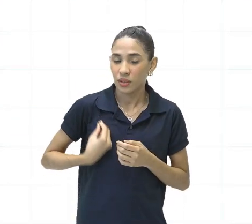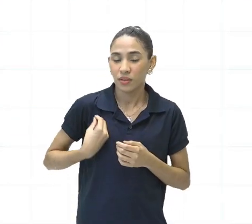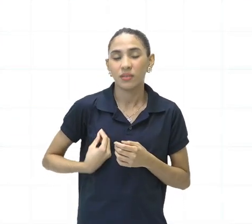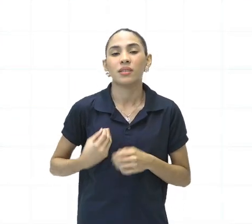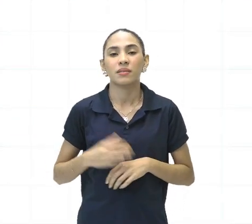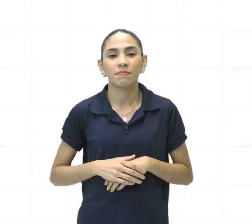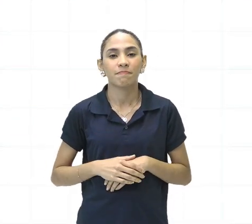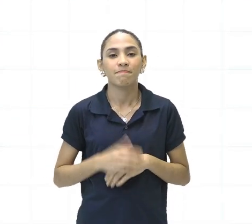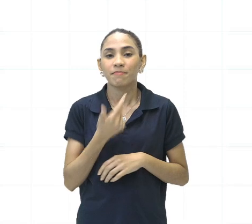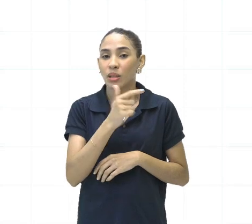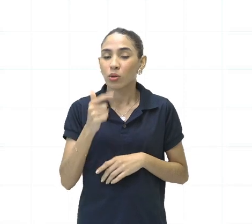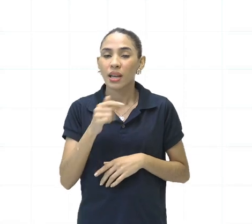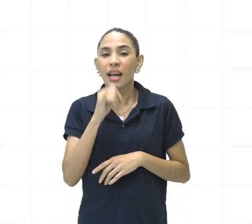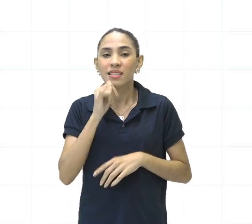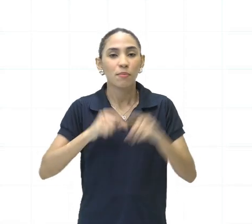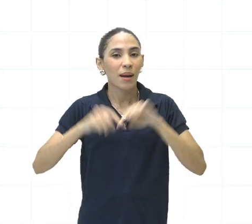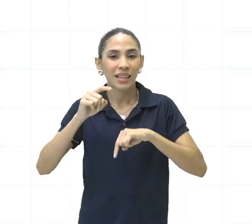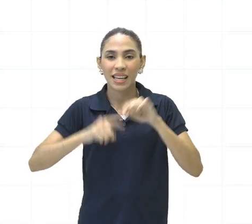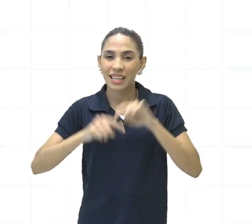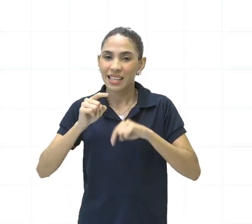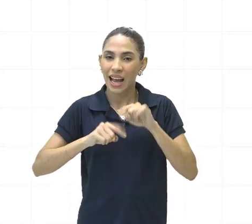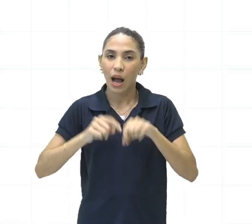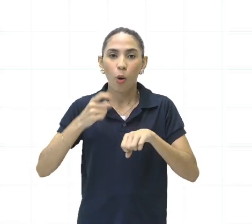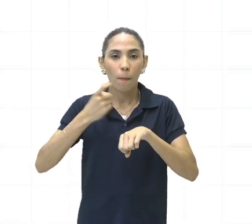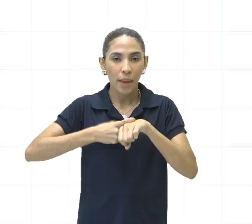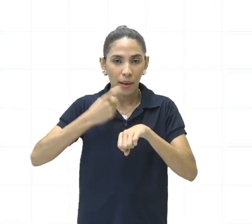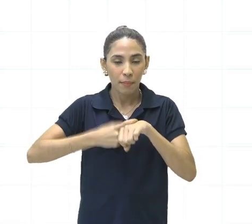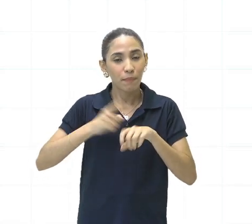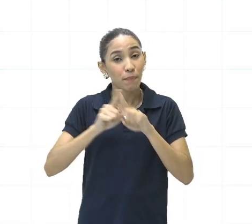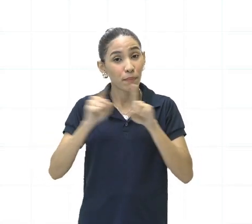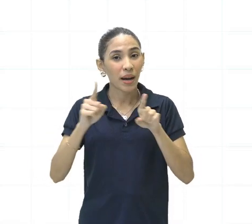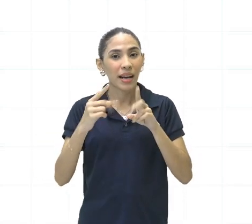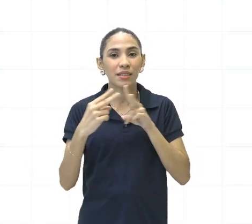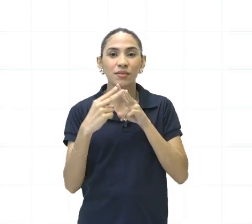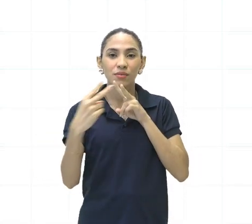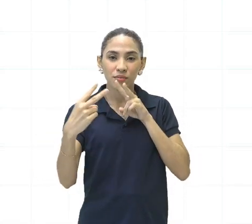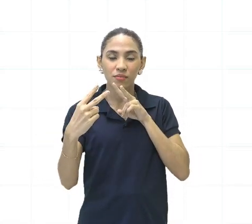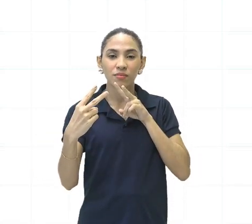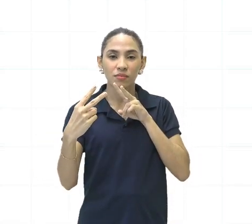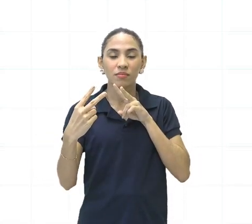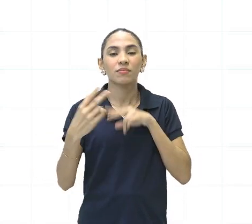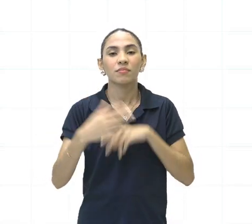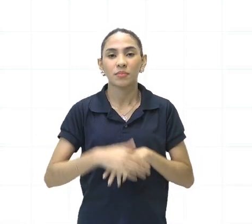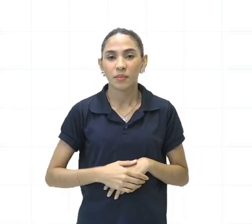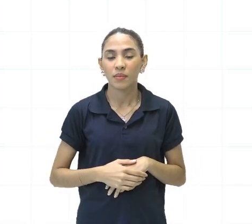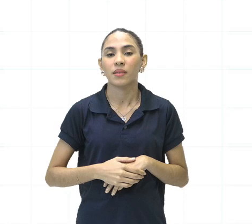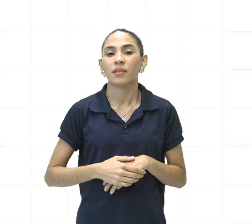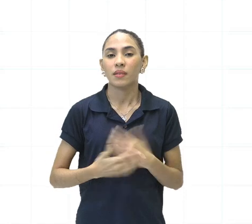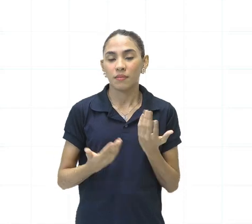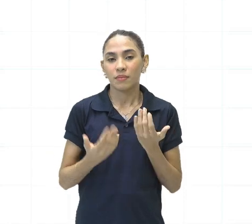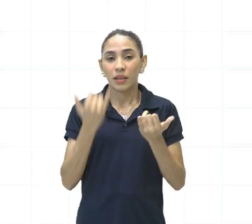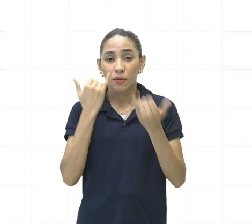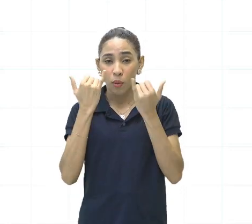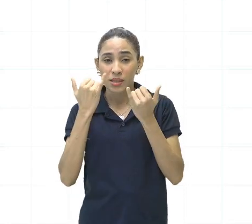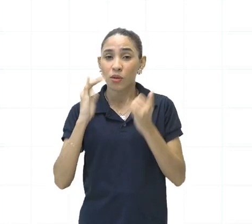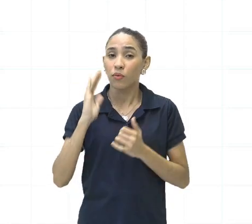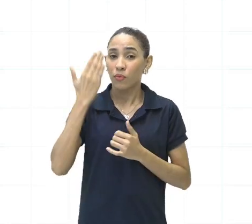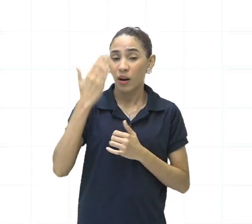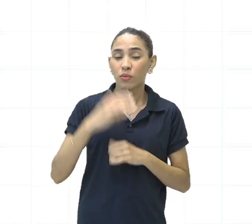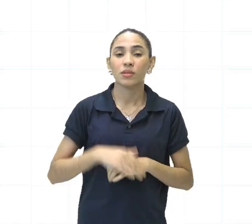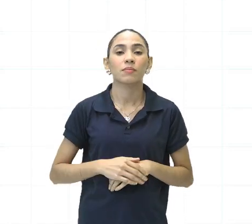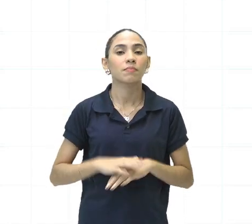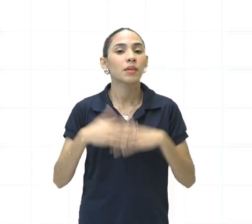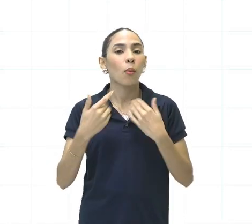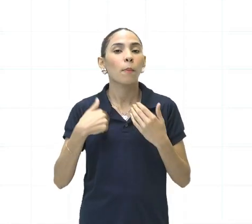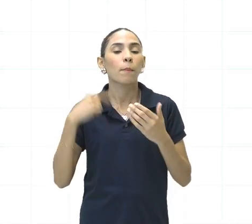sem armas físicas, mas aí uma guerra digital, né, sobre informações falsas e verdadeiras. E aí eu